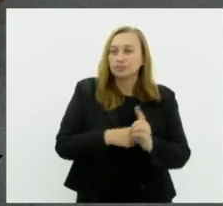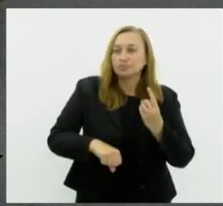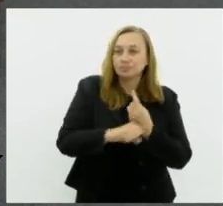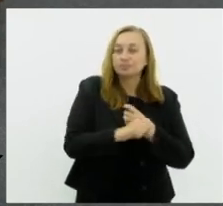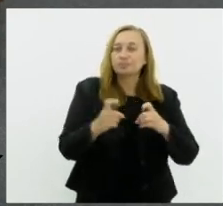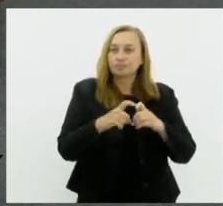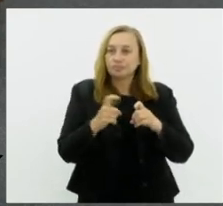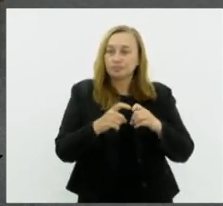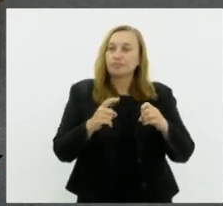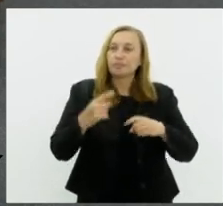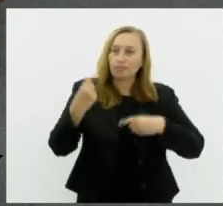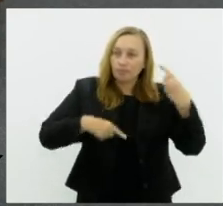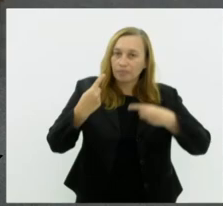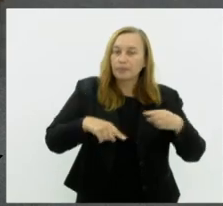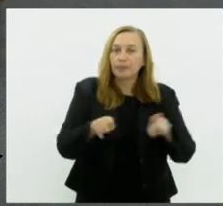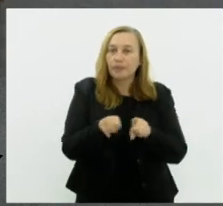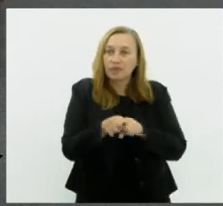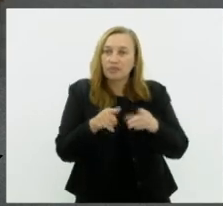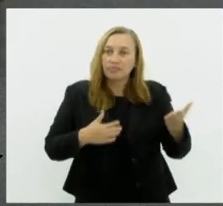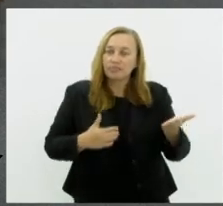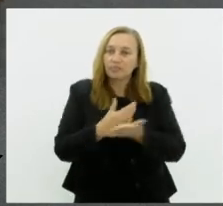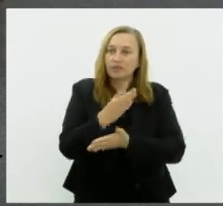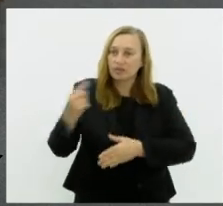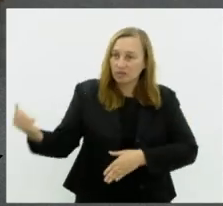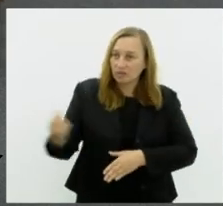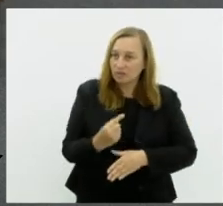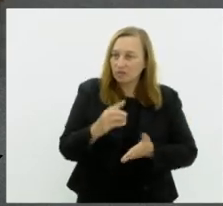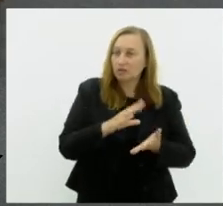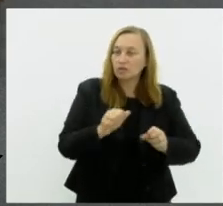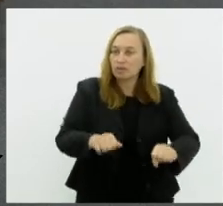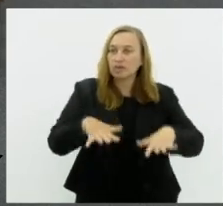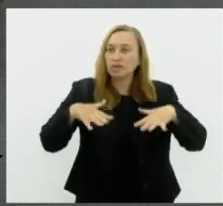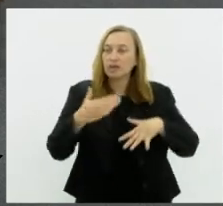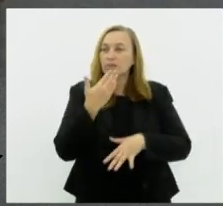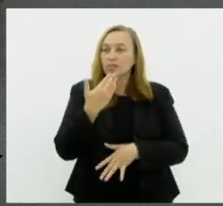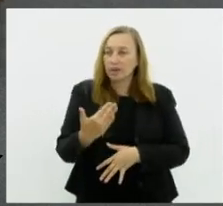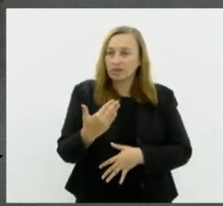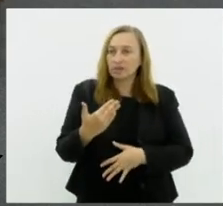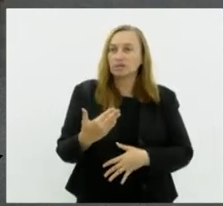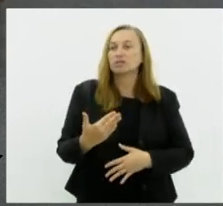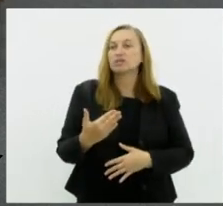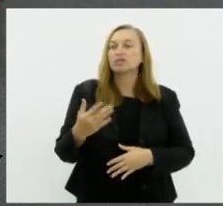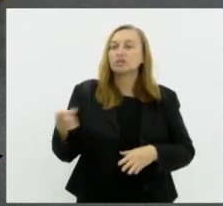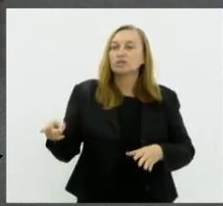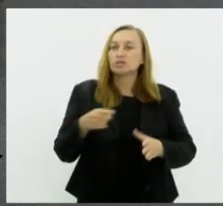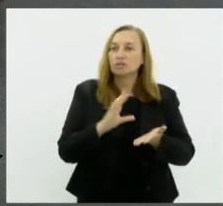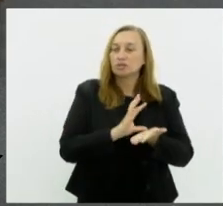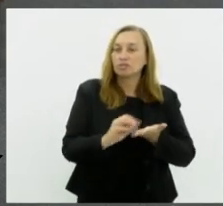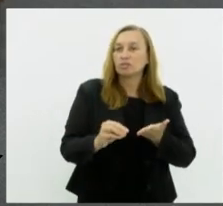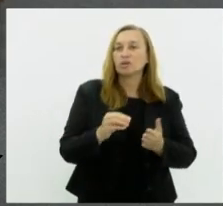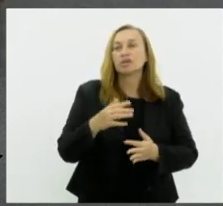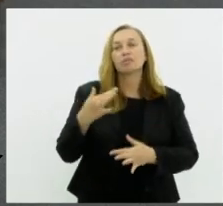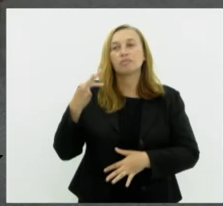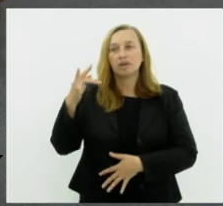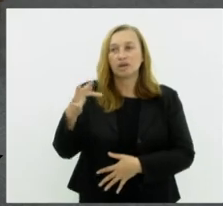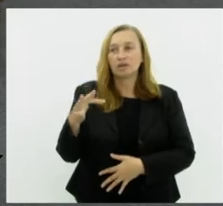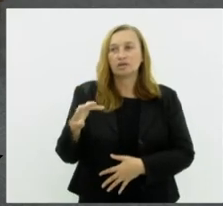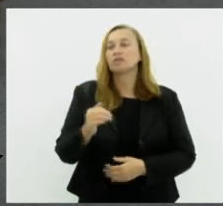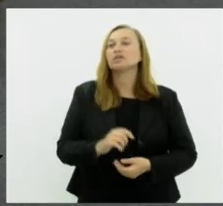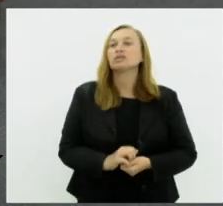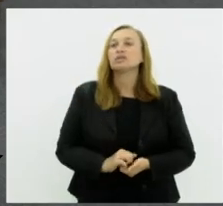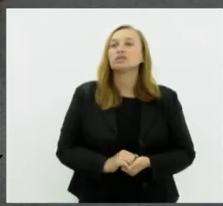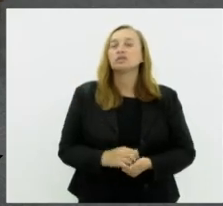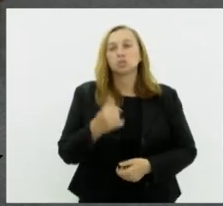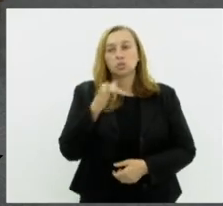foi aprovado na CCJ, espero que venha logo ao plenário, por isso faço o apelo a Vossa Excelência, que traga a pauta o mais breve possível, e destacando